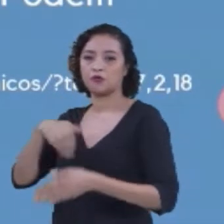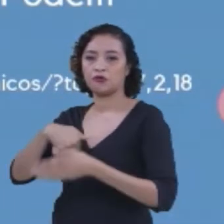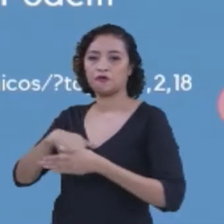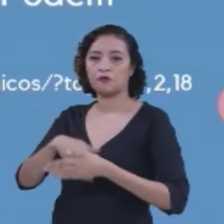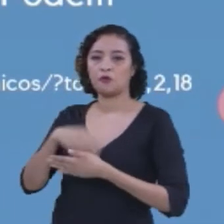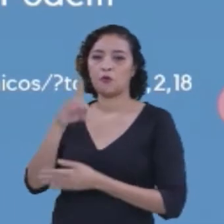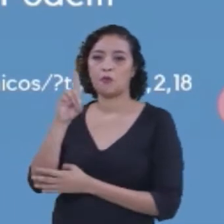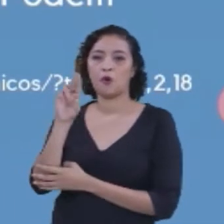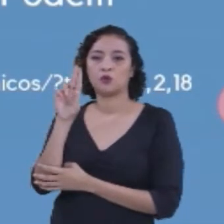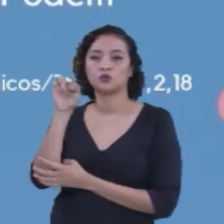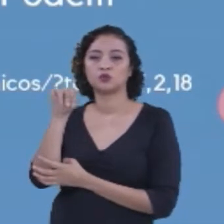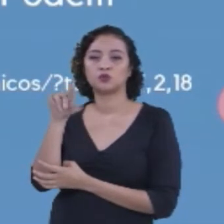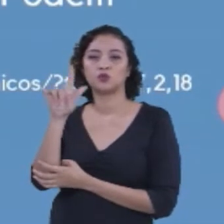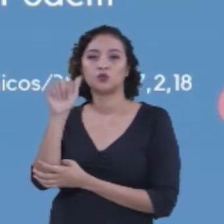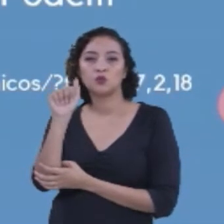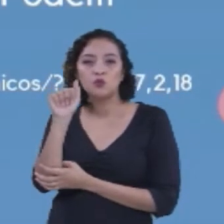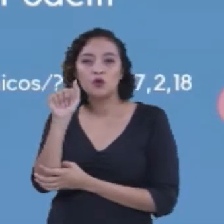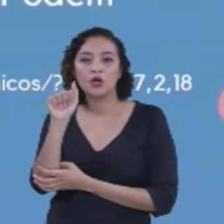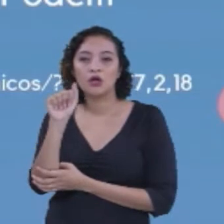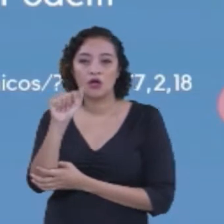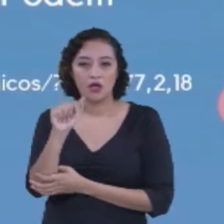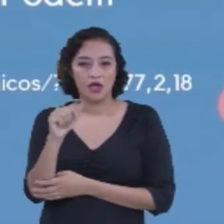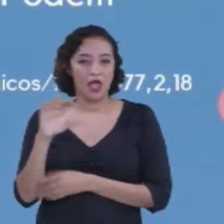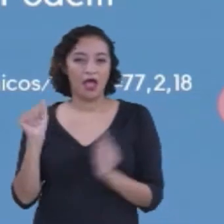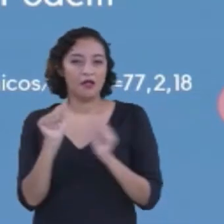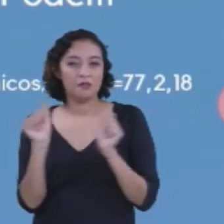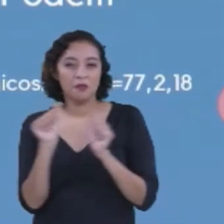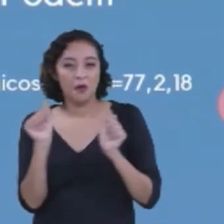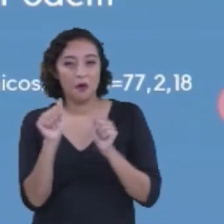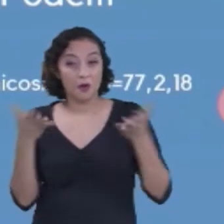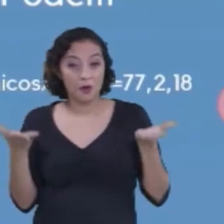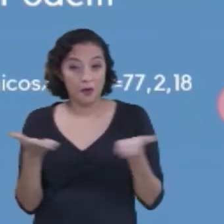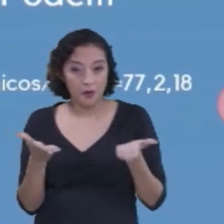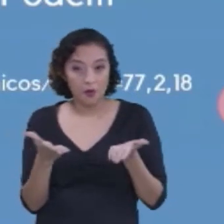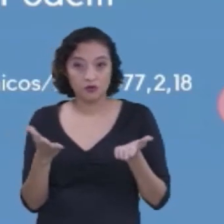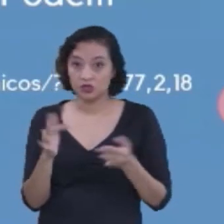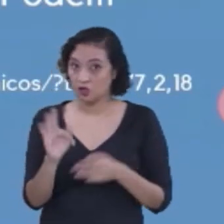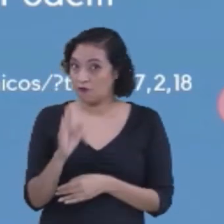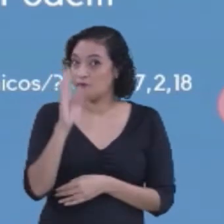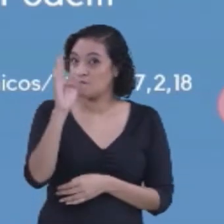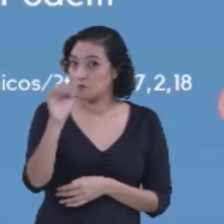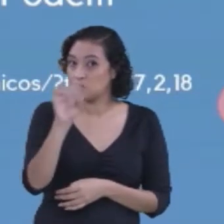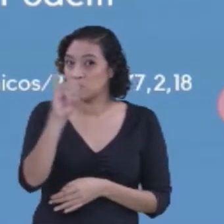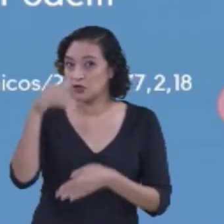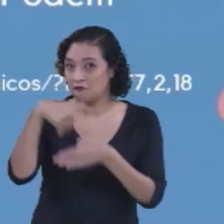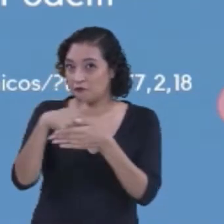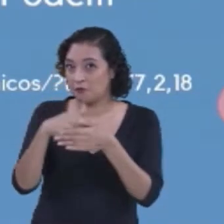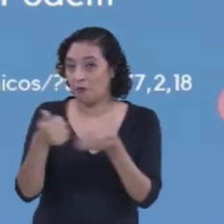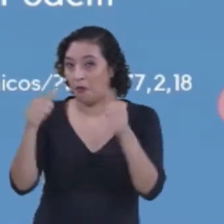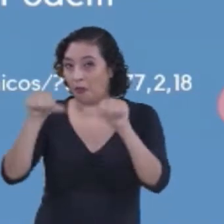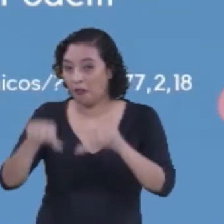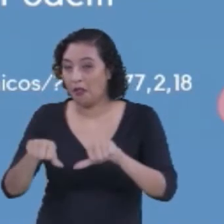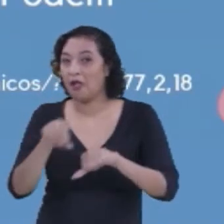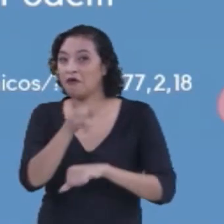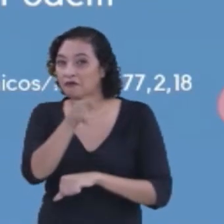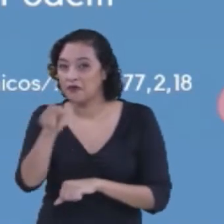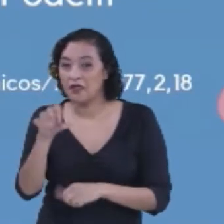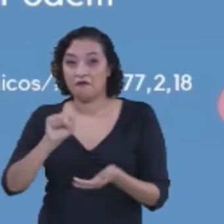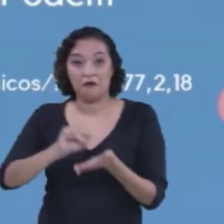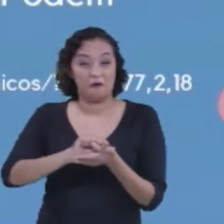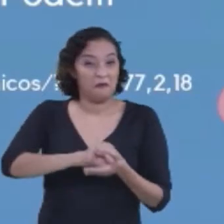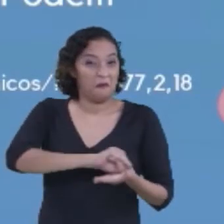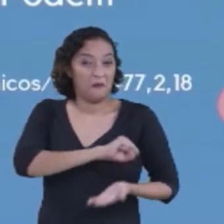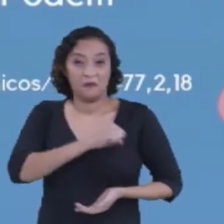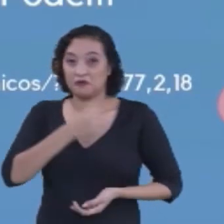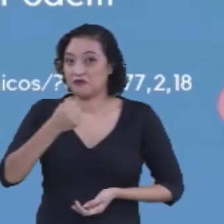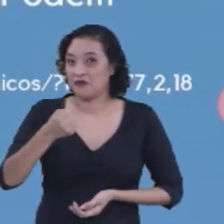serão os que voltar-se-ão contra o técnico da seleção em caso de fracasso. Então notem aí que esse texto é todo